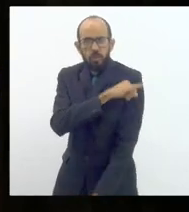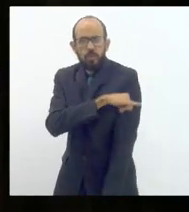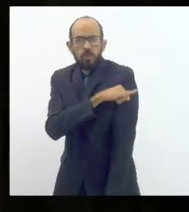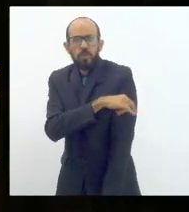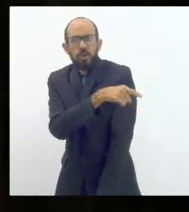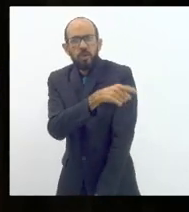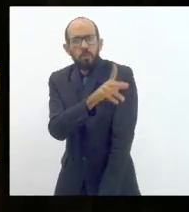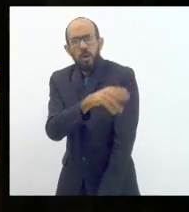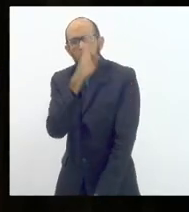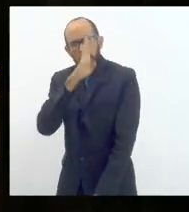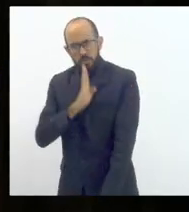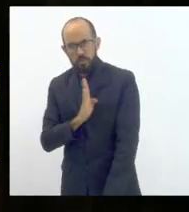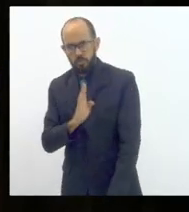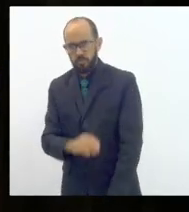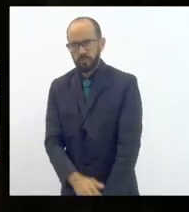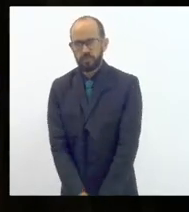Brasil.